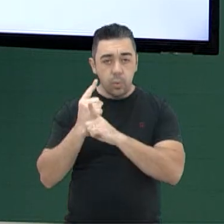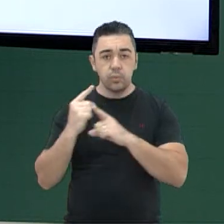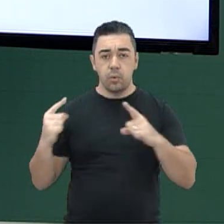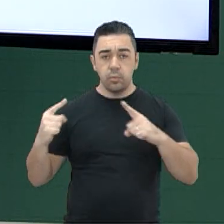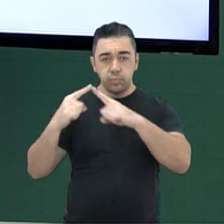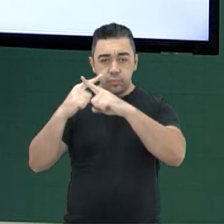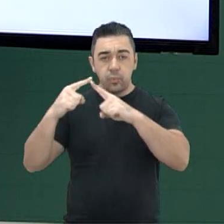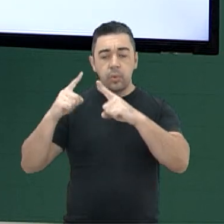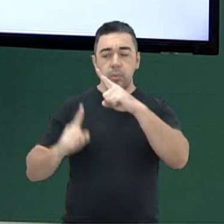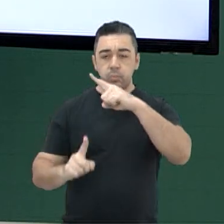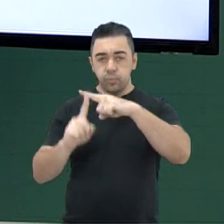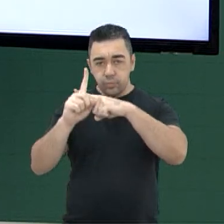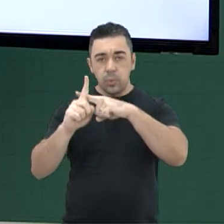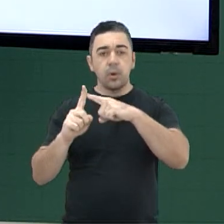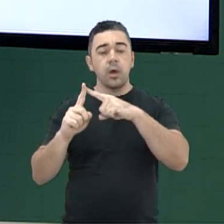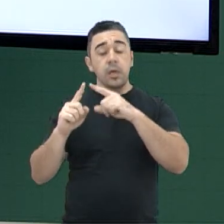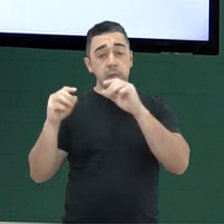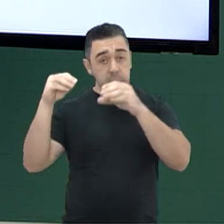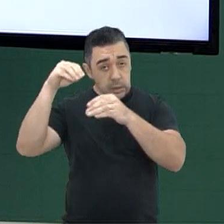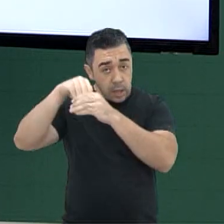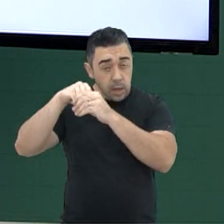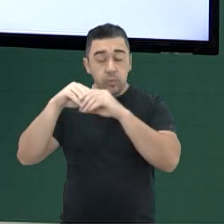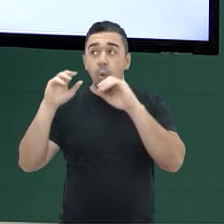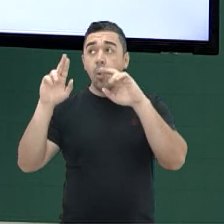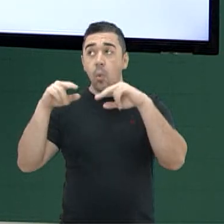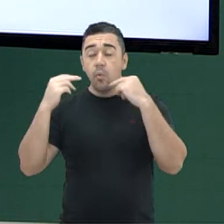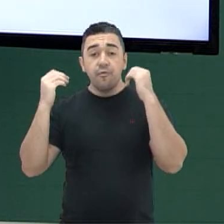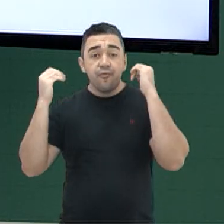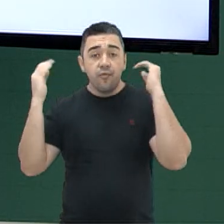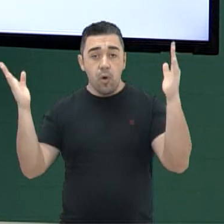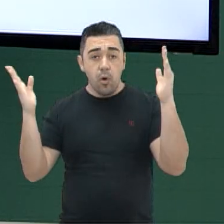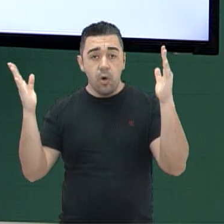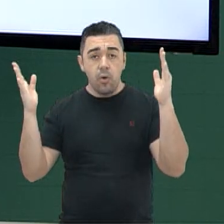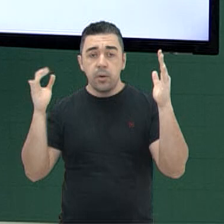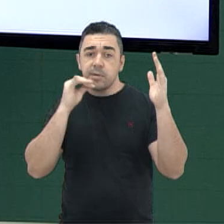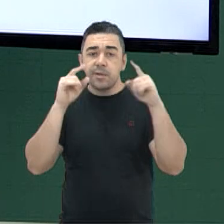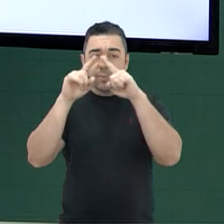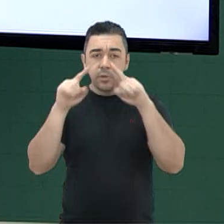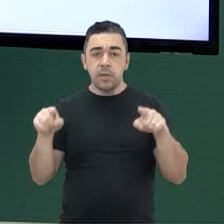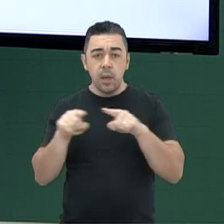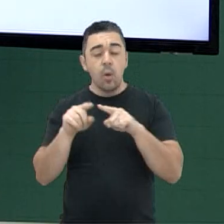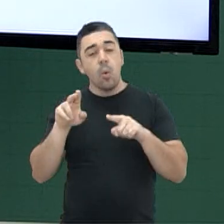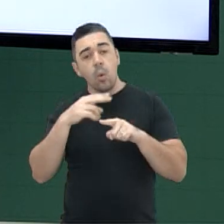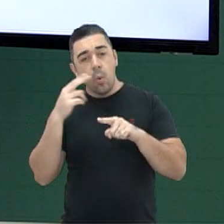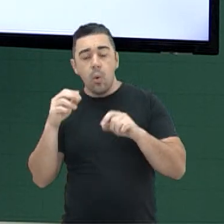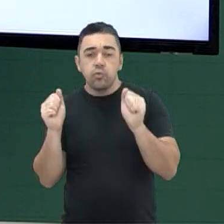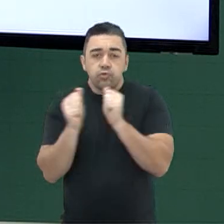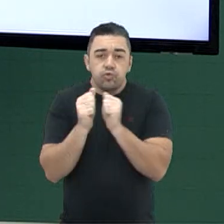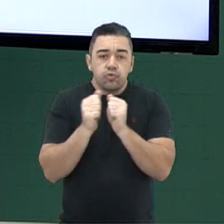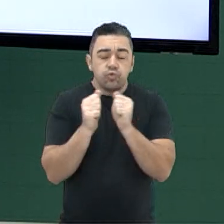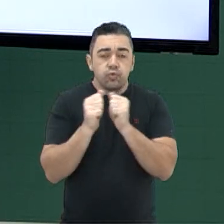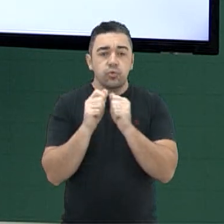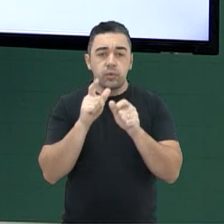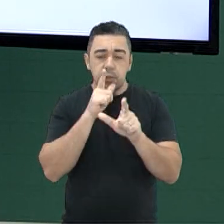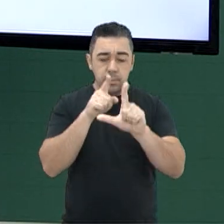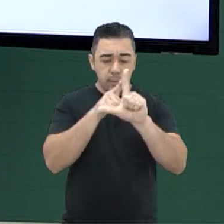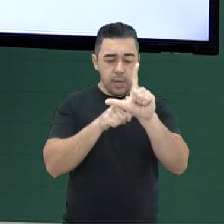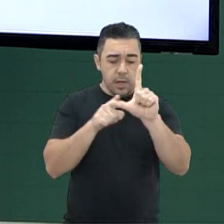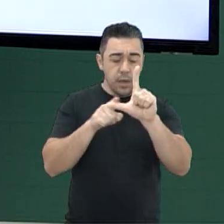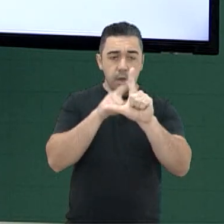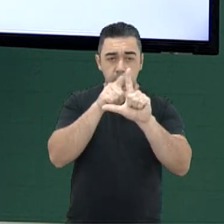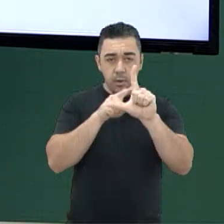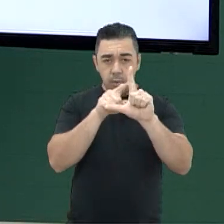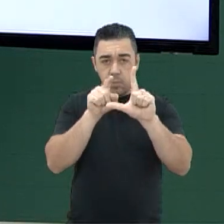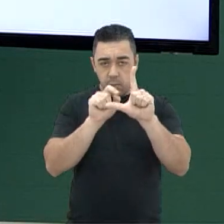do triângulo, ou fora do triângulo, ou então coincidindo com o ângulo de 90 graus do triângulo retângulo. Isso nós